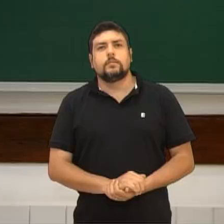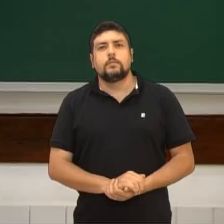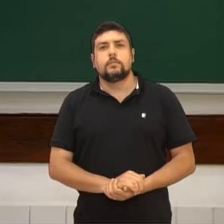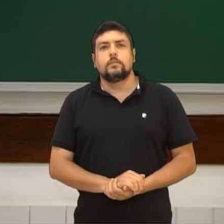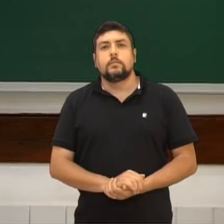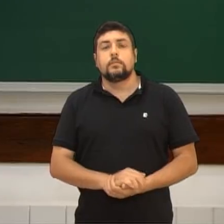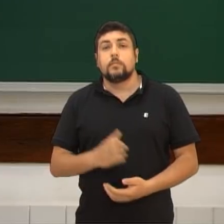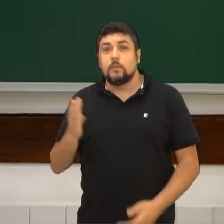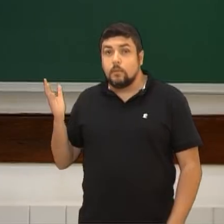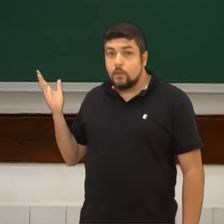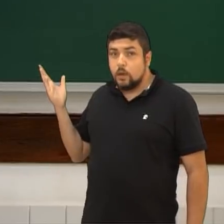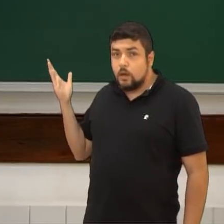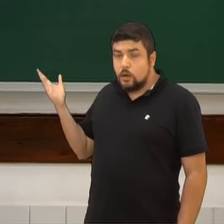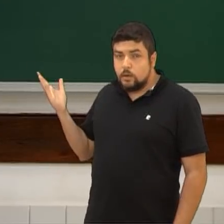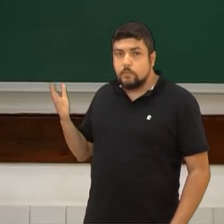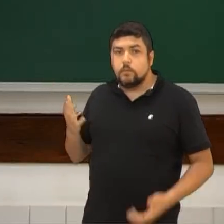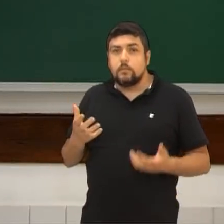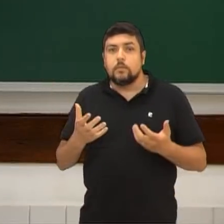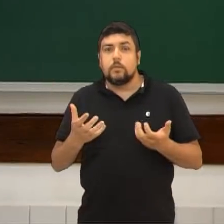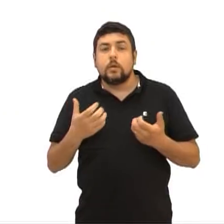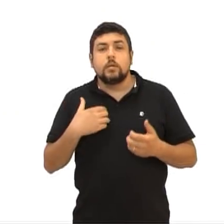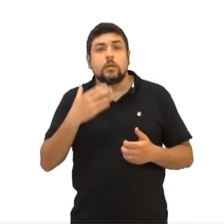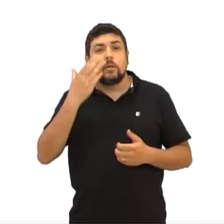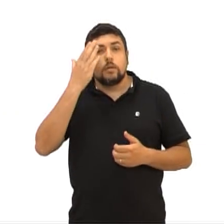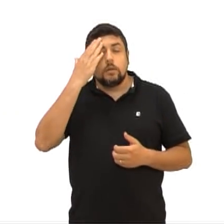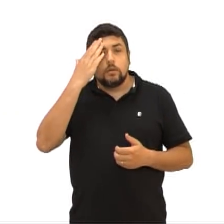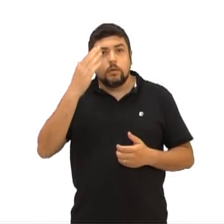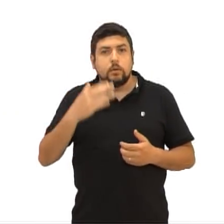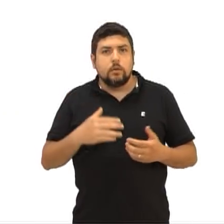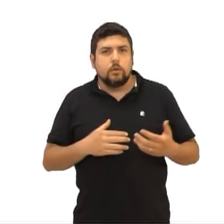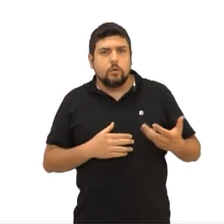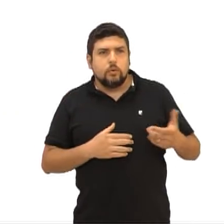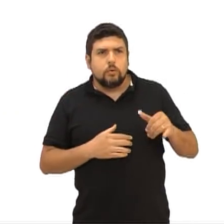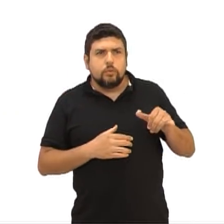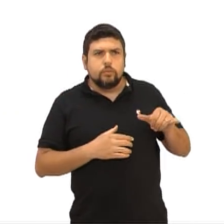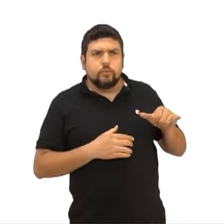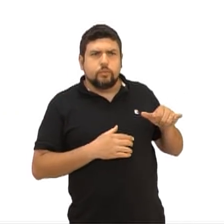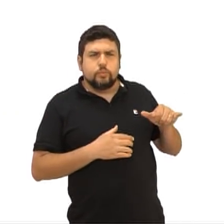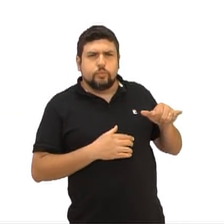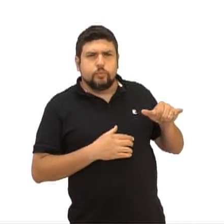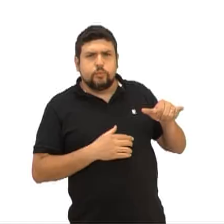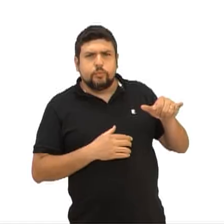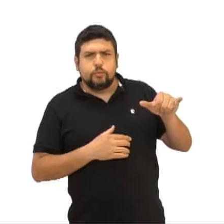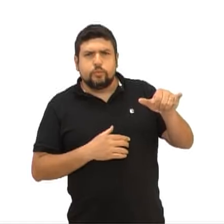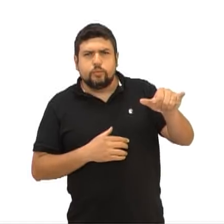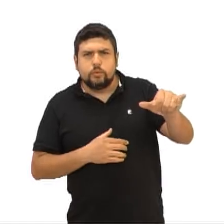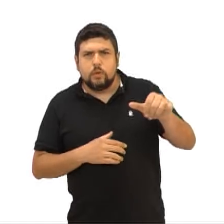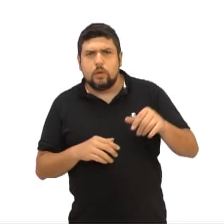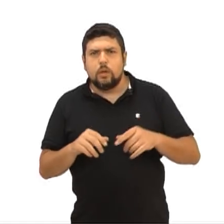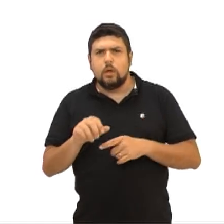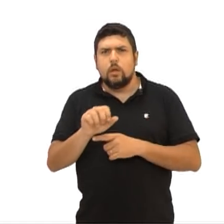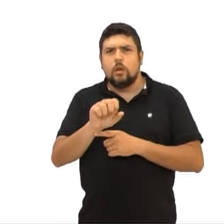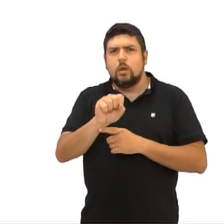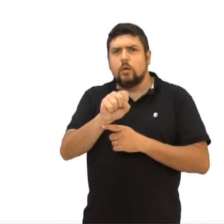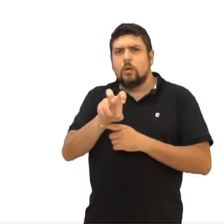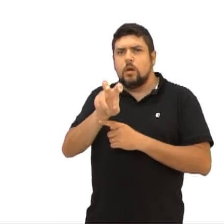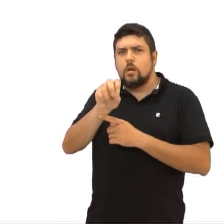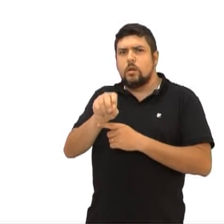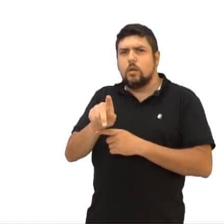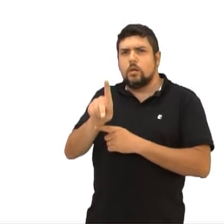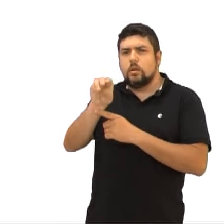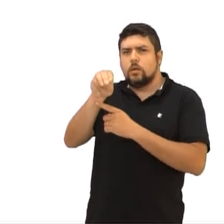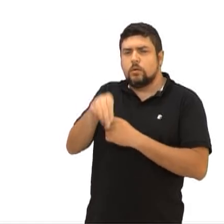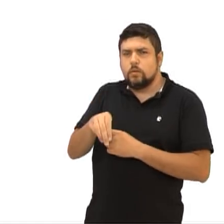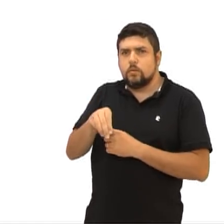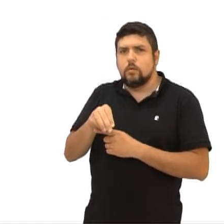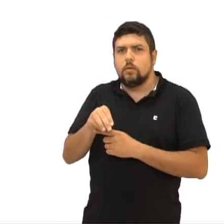vocês se a velocidade média de um avião a jato é 850 km por hora,